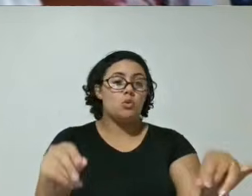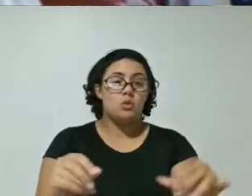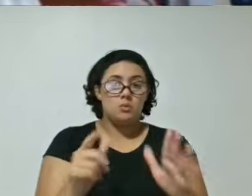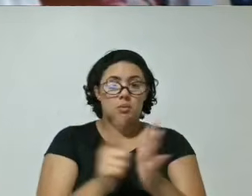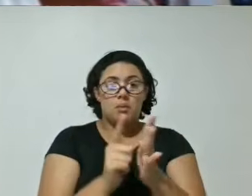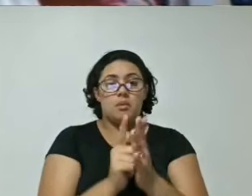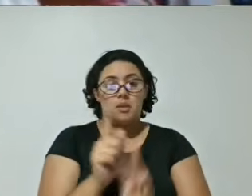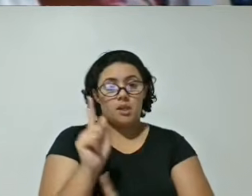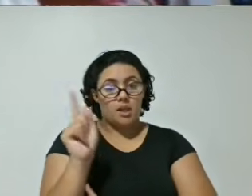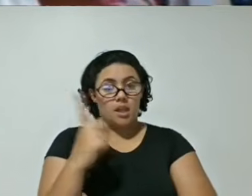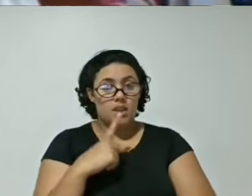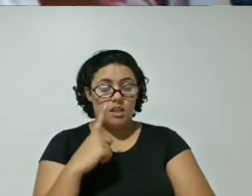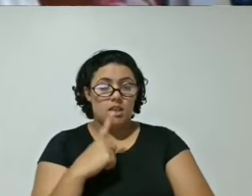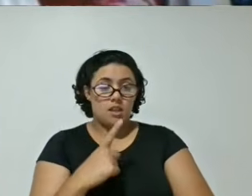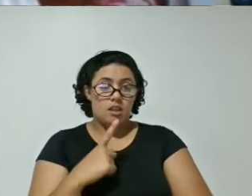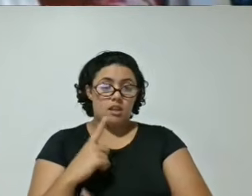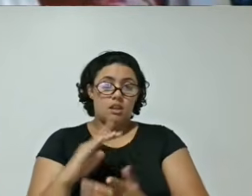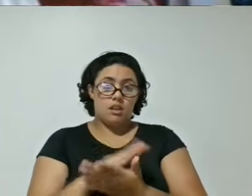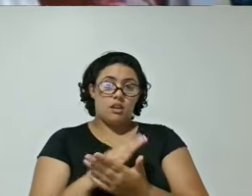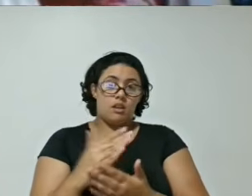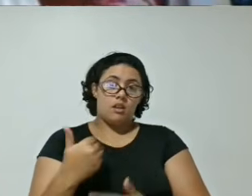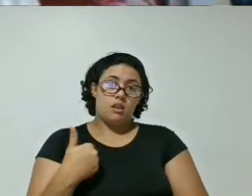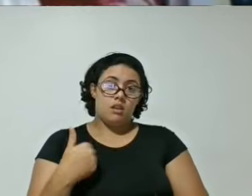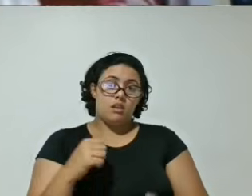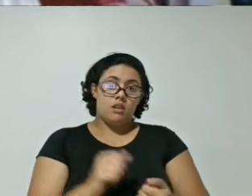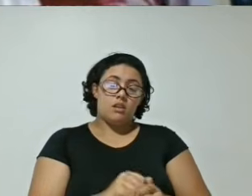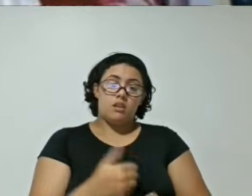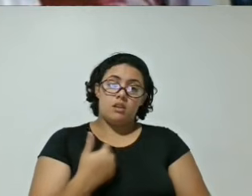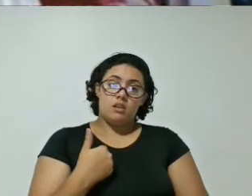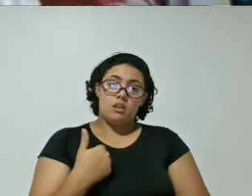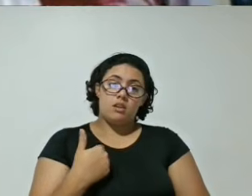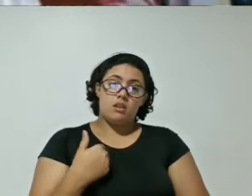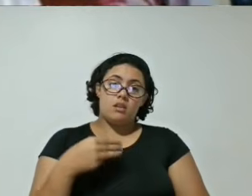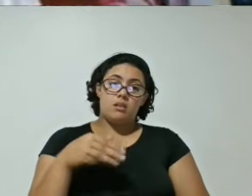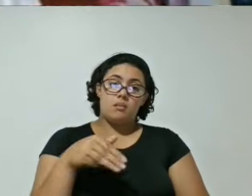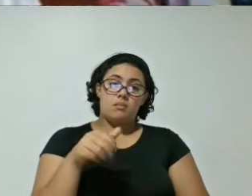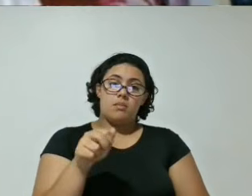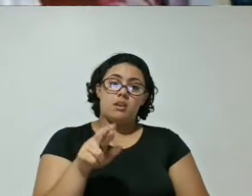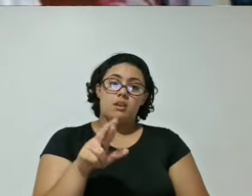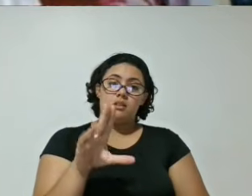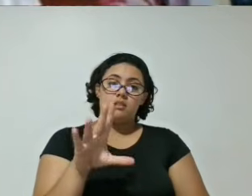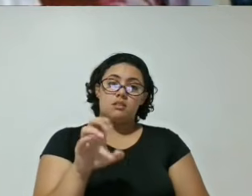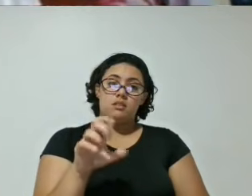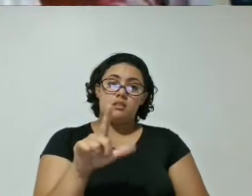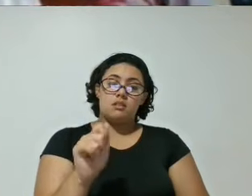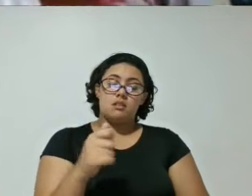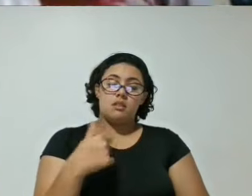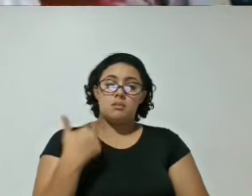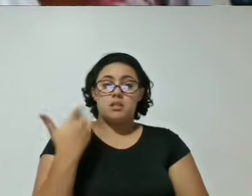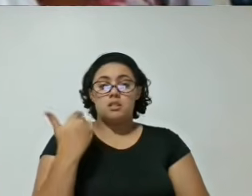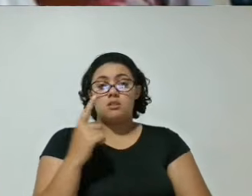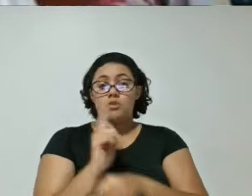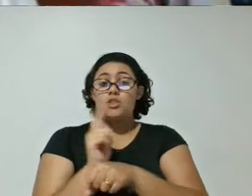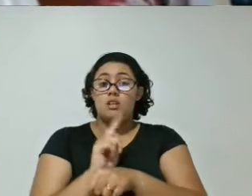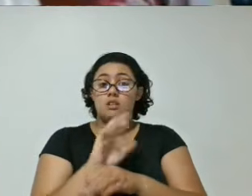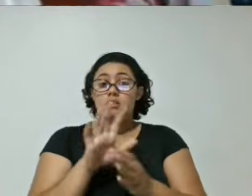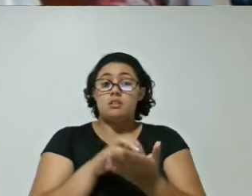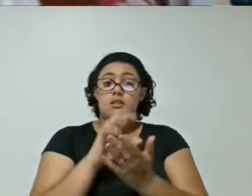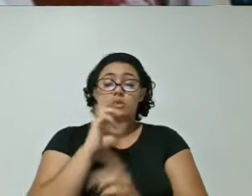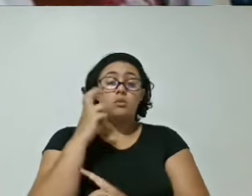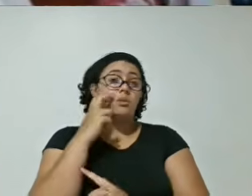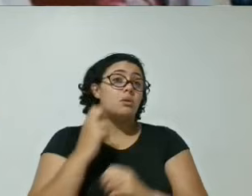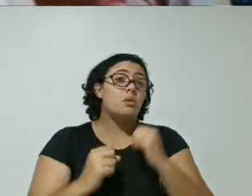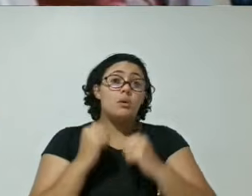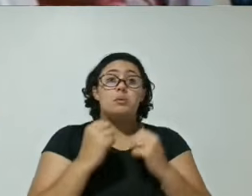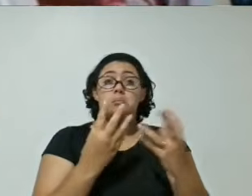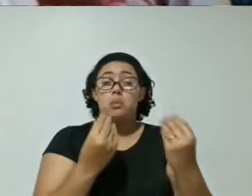ficou comigo mesmo, a Marcela, coitada, ela ficou me pedindo isso, mas assim, eu estava na gerência do Centros Culturais, era uma correria tão grande, eu não tive